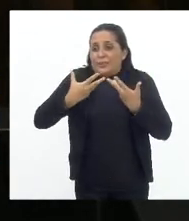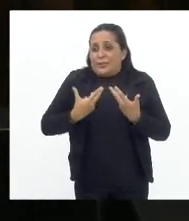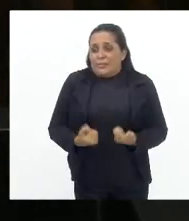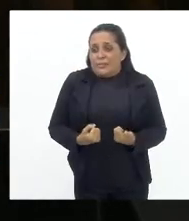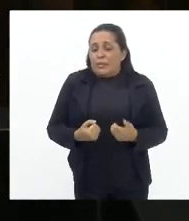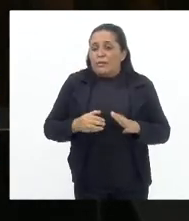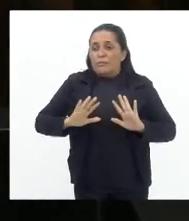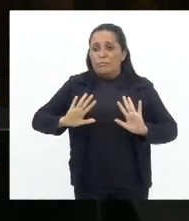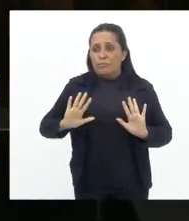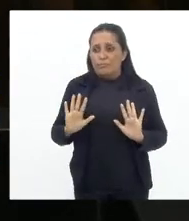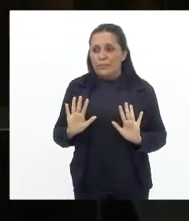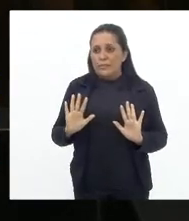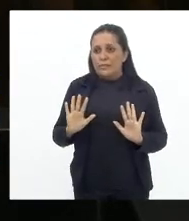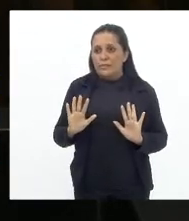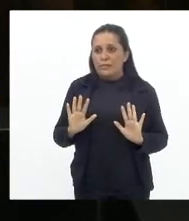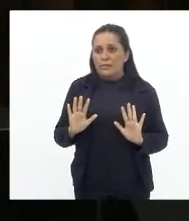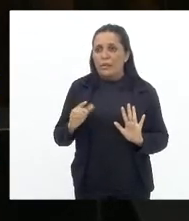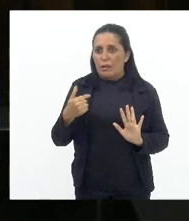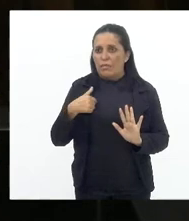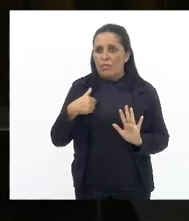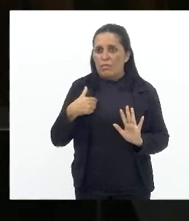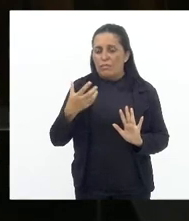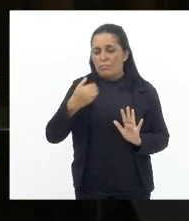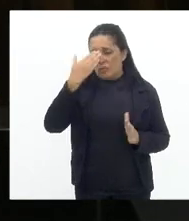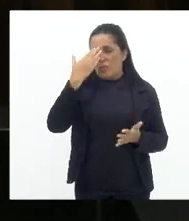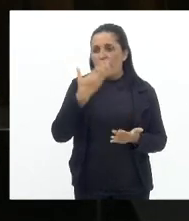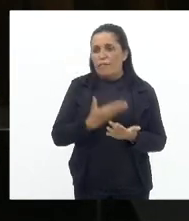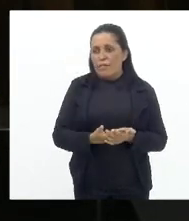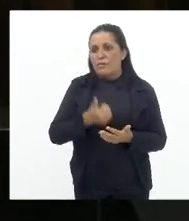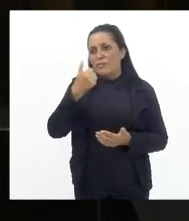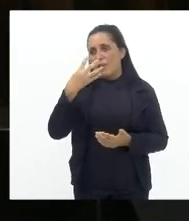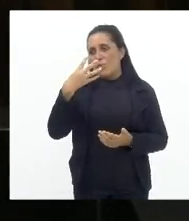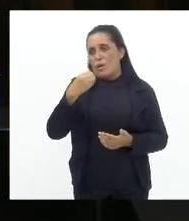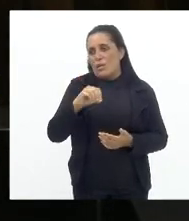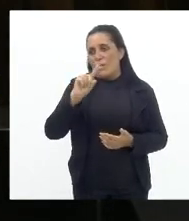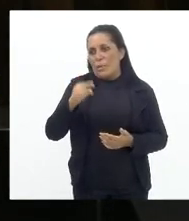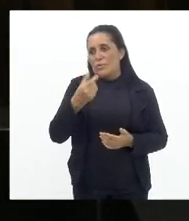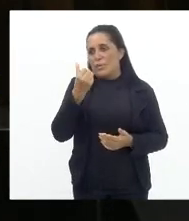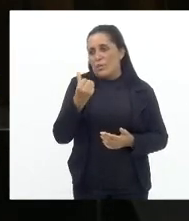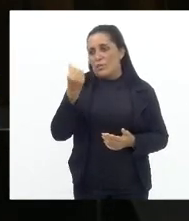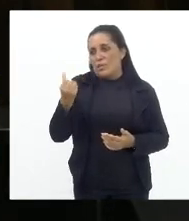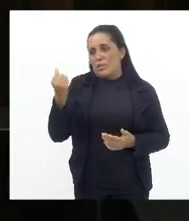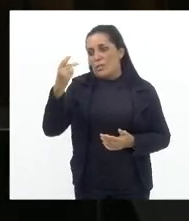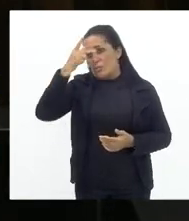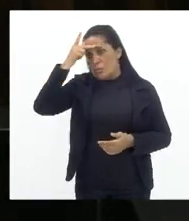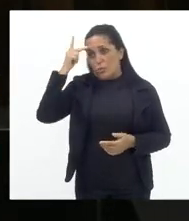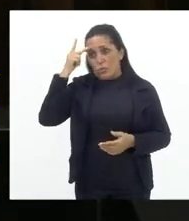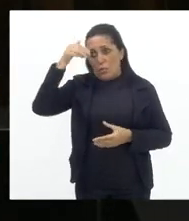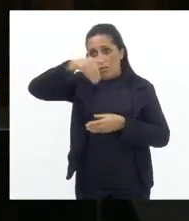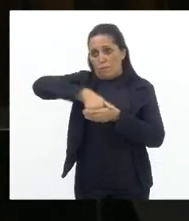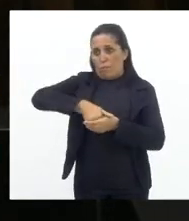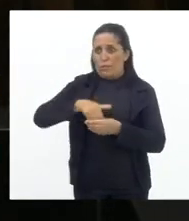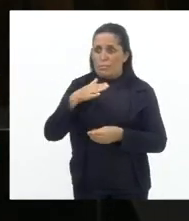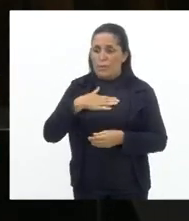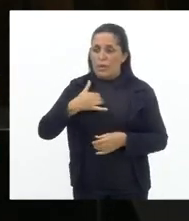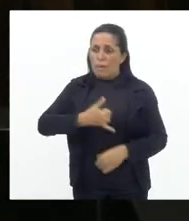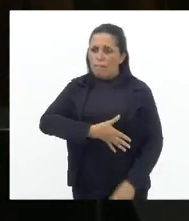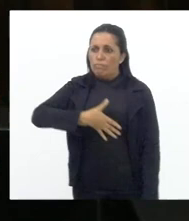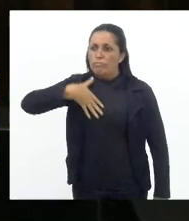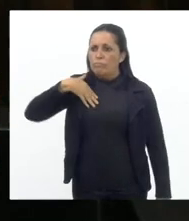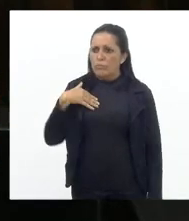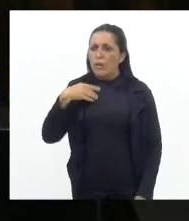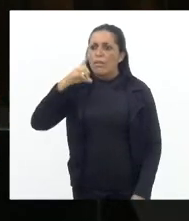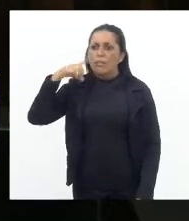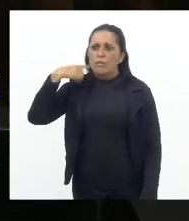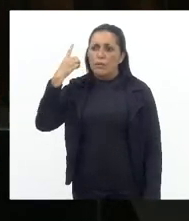mas foi para isso que eu recebi a confiança de 140 1666 pessoas eu me orgulho de ser